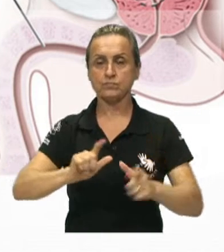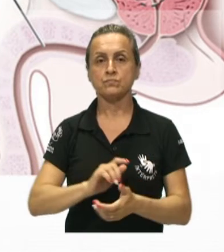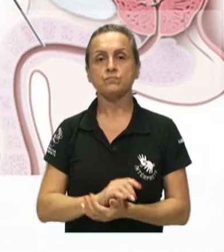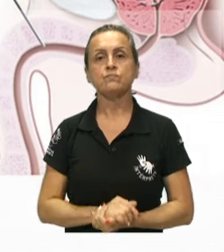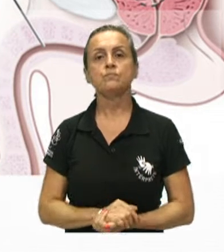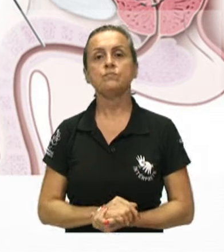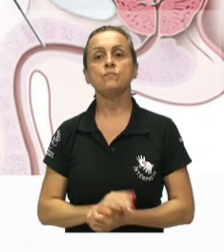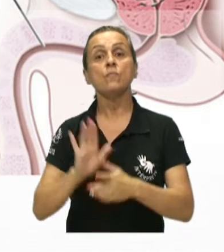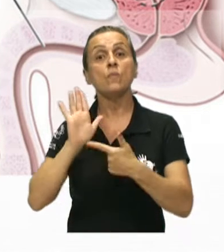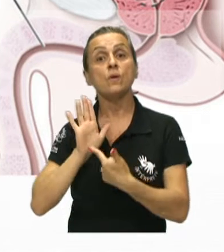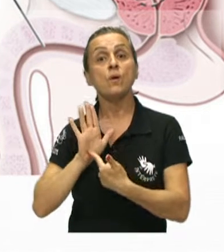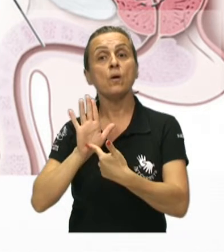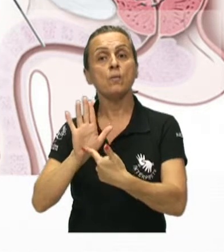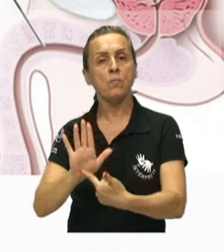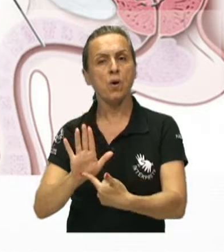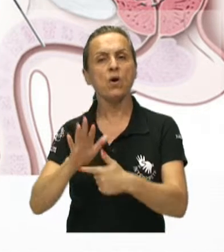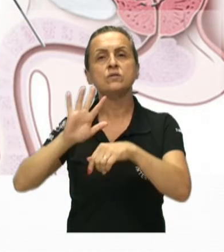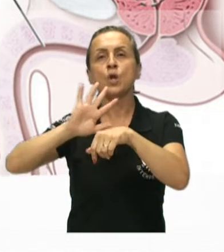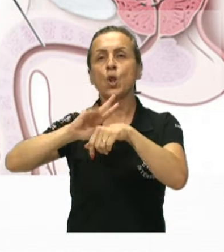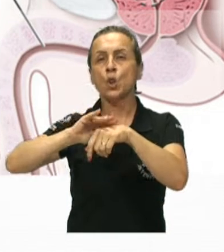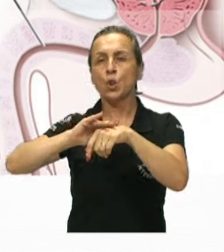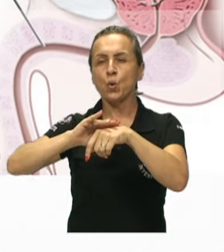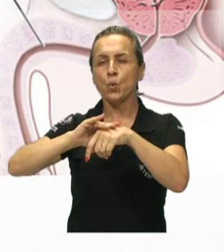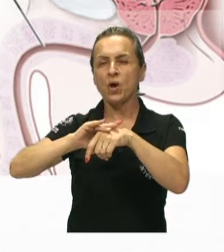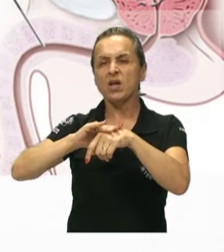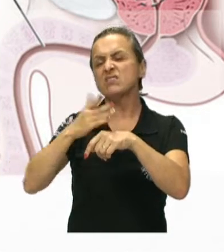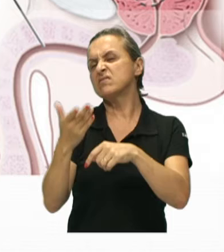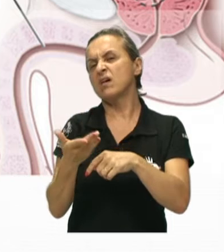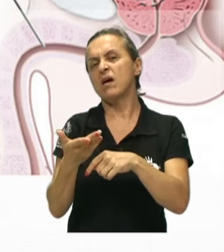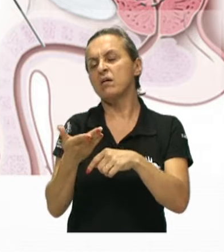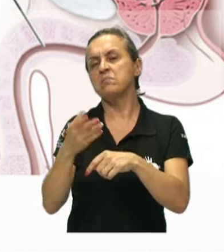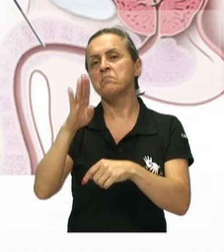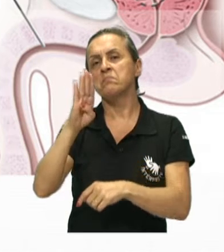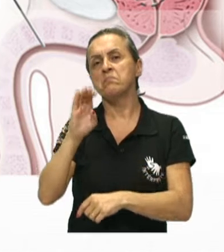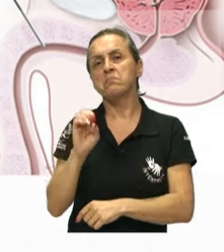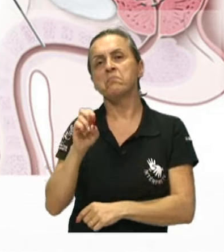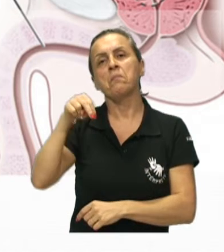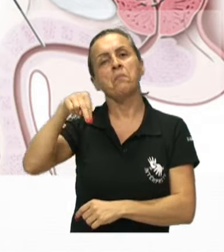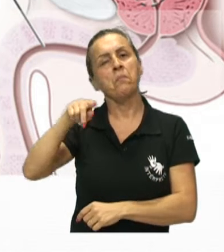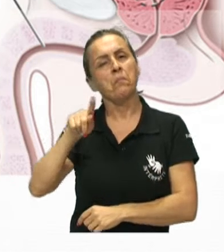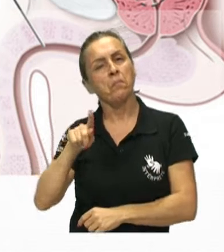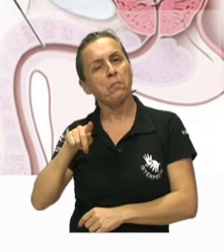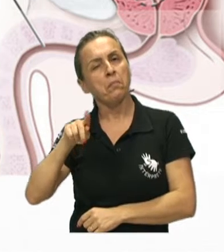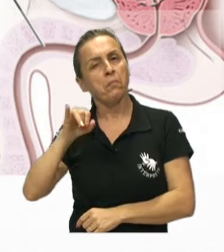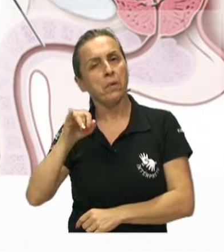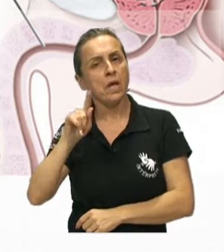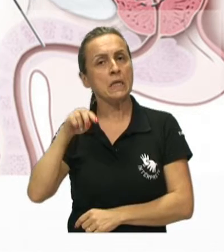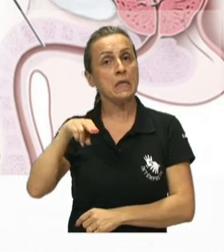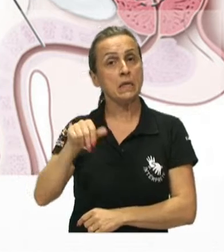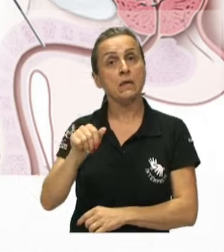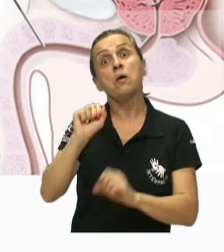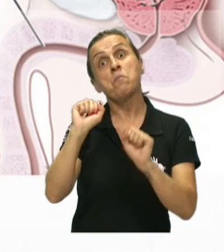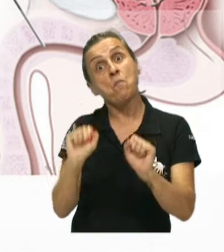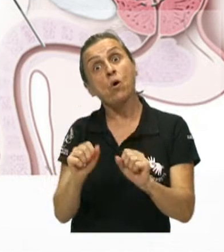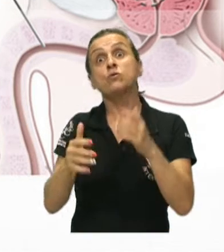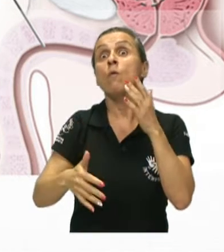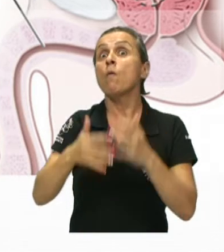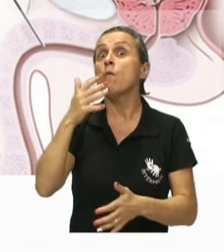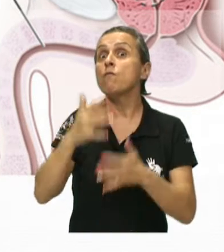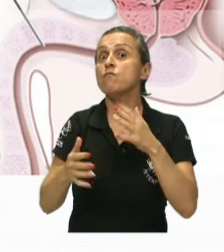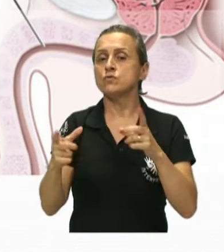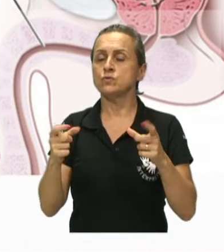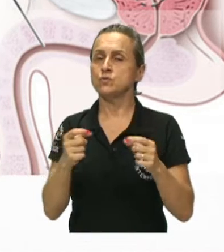Aqui mostra só uma doença benigna, que às vezes pode confundir com câncer de próstata, que seria a hiperplasia prostática, ou seja,